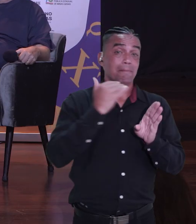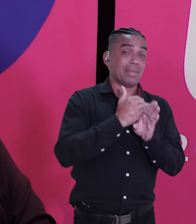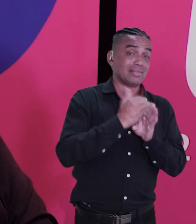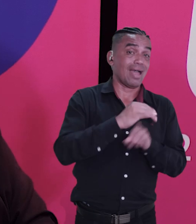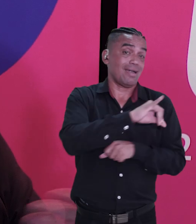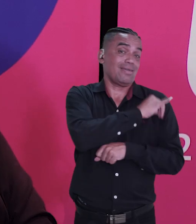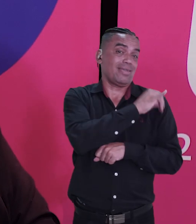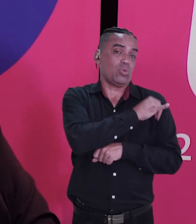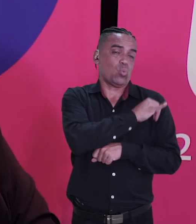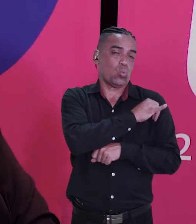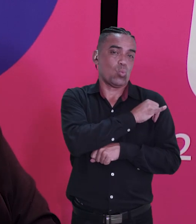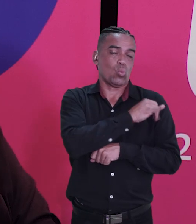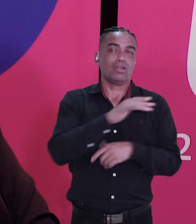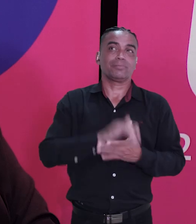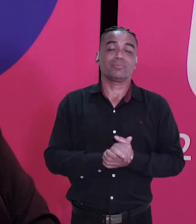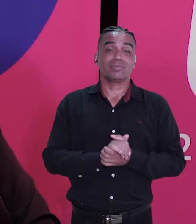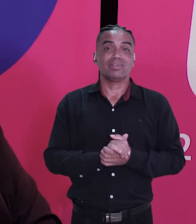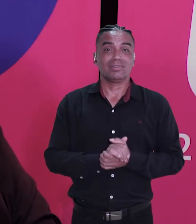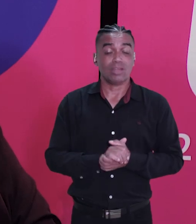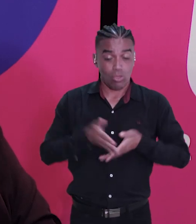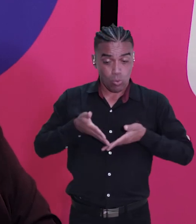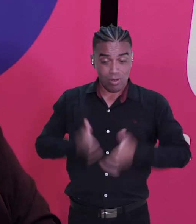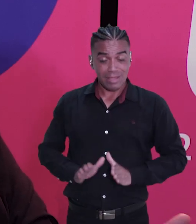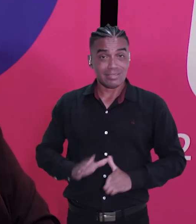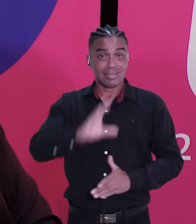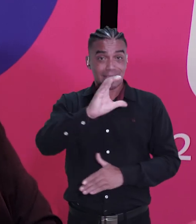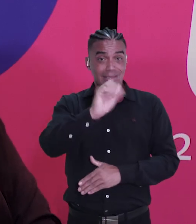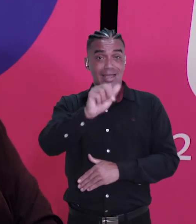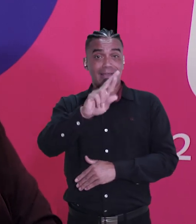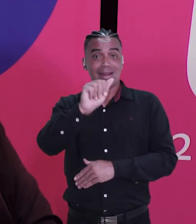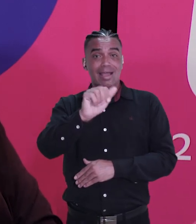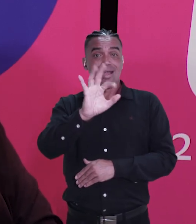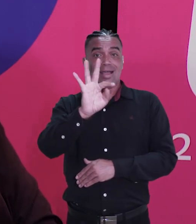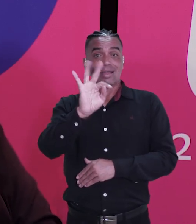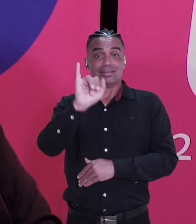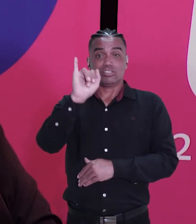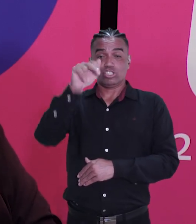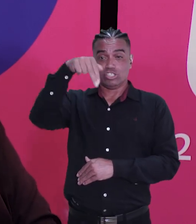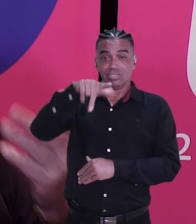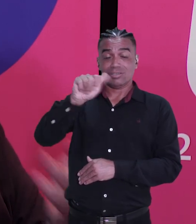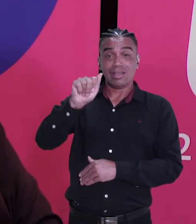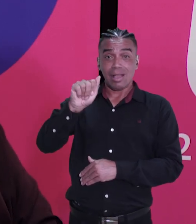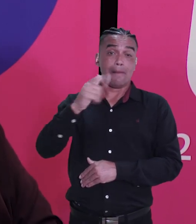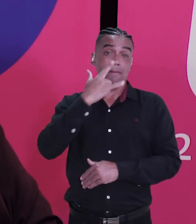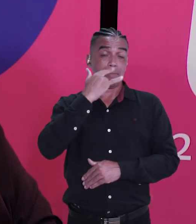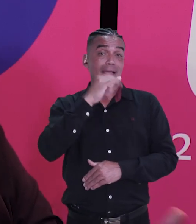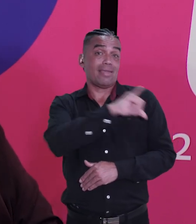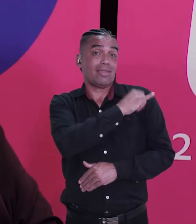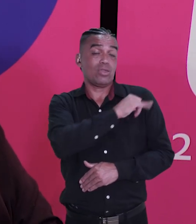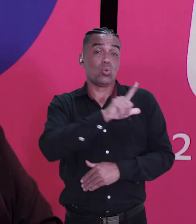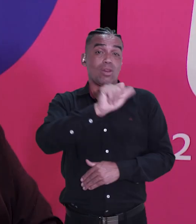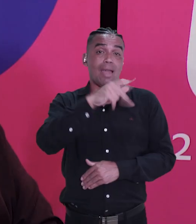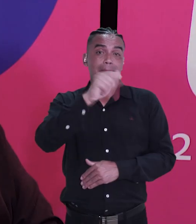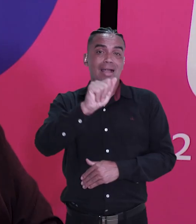mesmo tempo metade no Rio, né? Quando eu nasci em Caratinga, meus pais moravam no Rio, moravam na